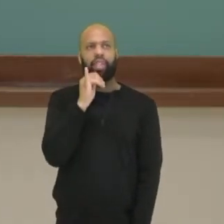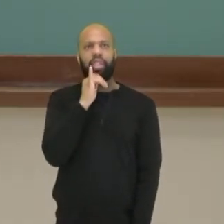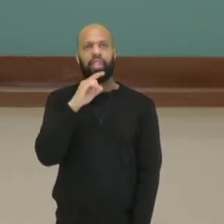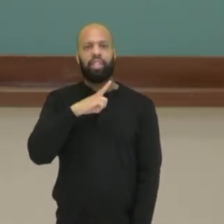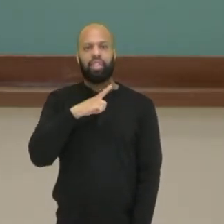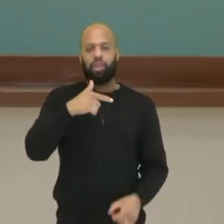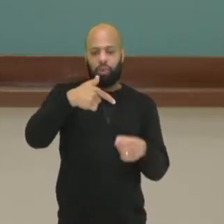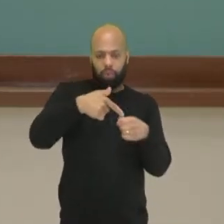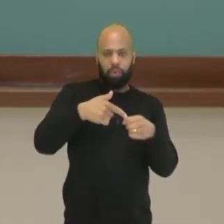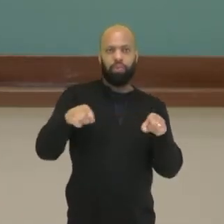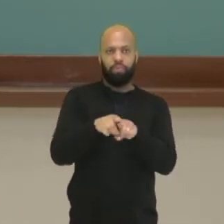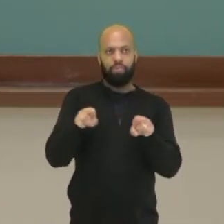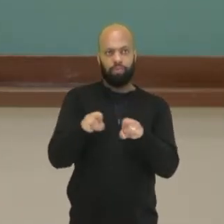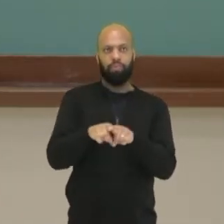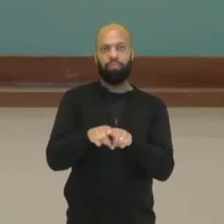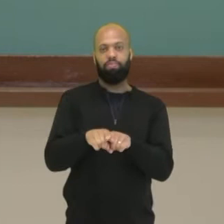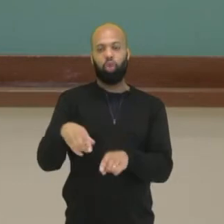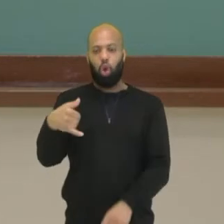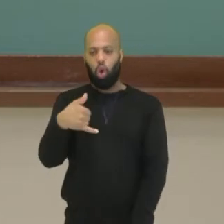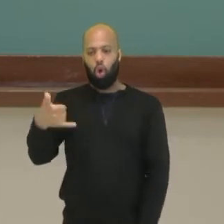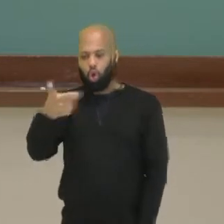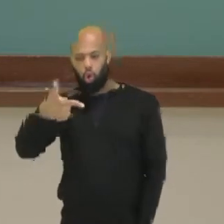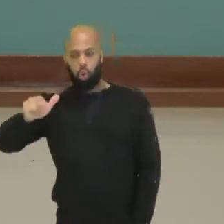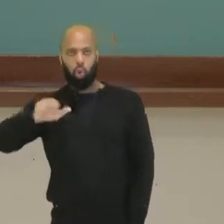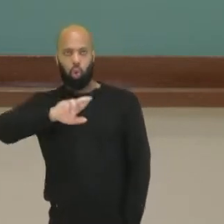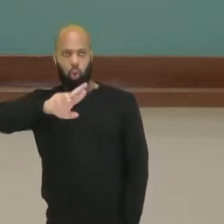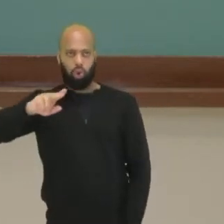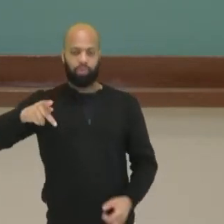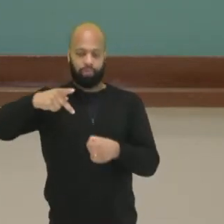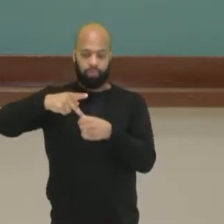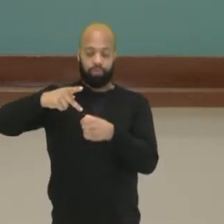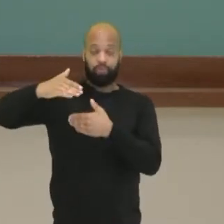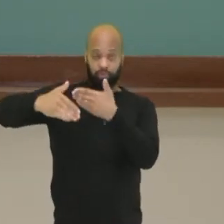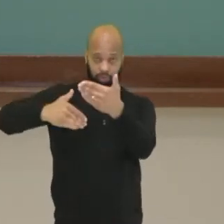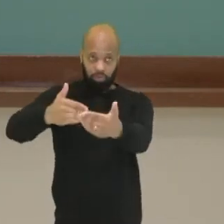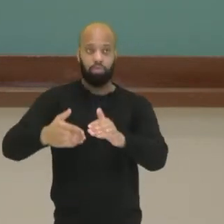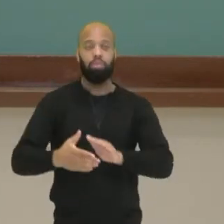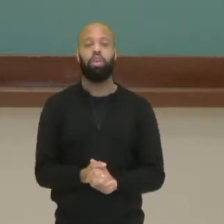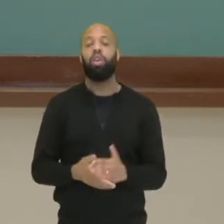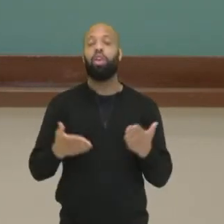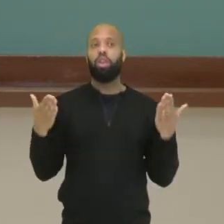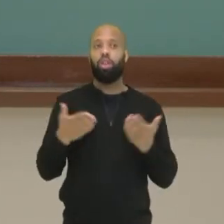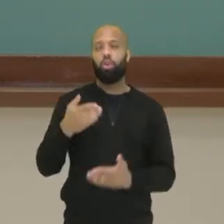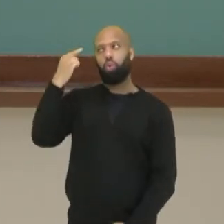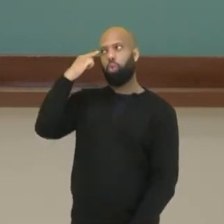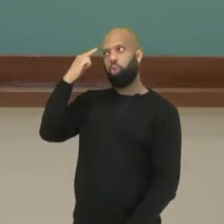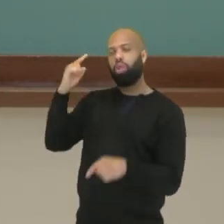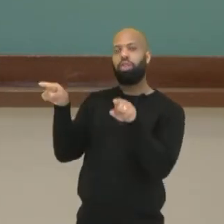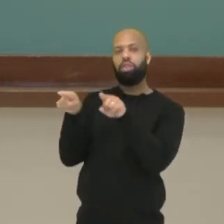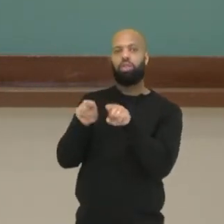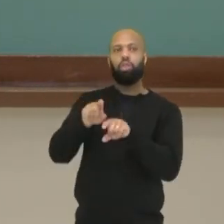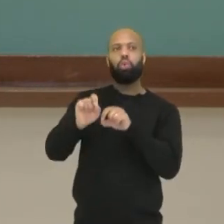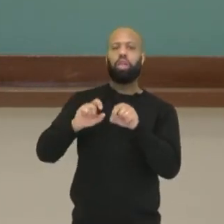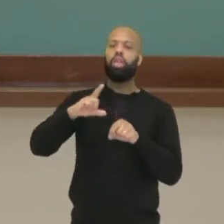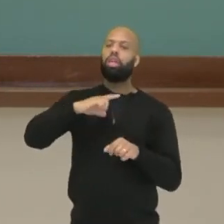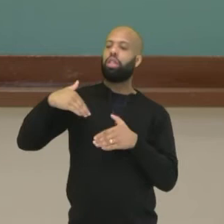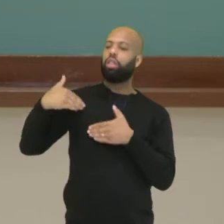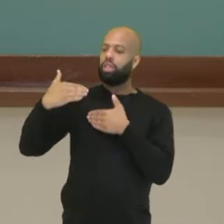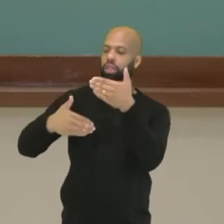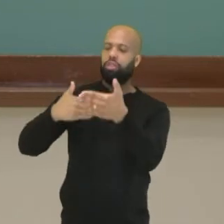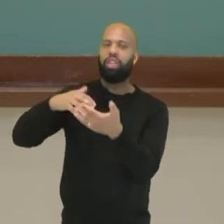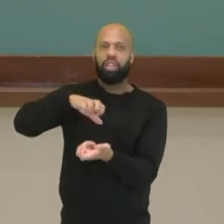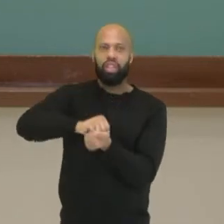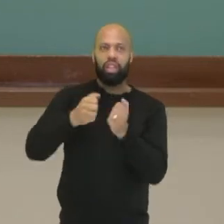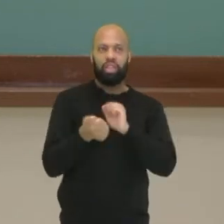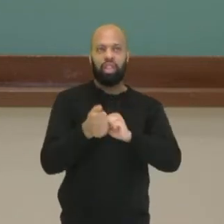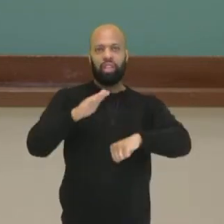gasolina, como diesel e tudo mais, tá? Então a gente vai entender bem isso aqui. pensar também, gente, em desenvolver um mão na massa.